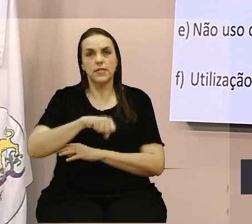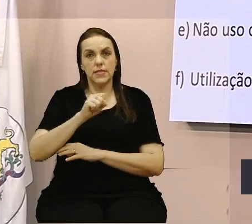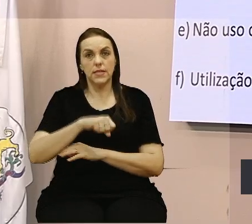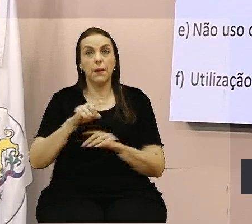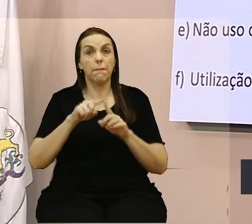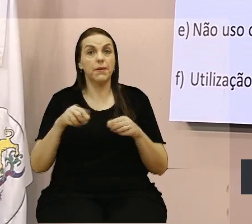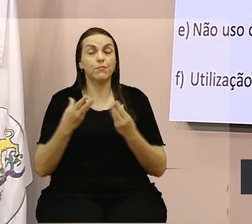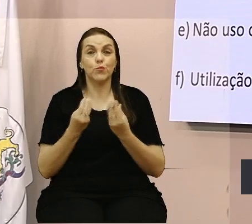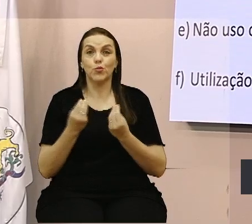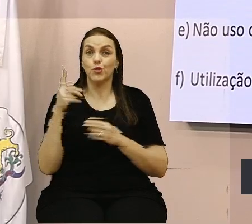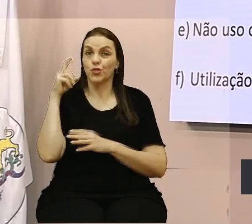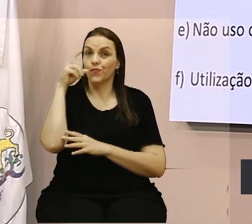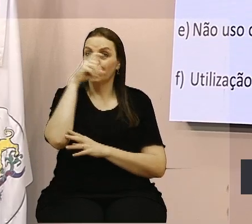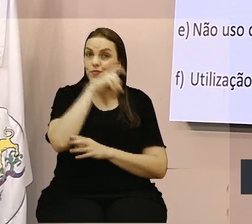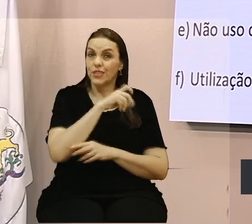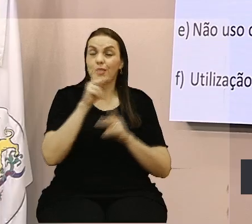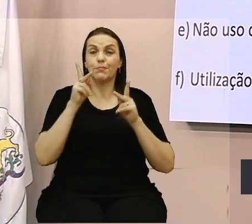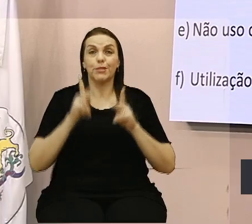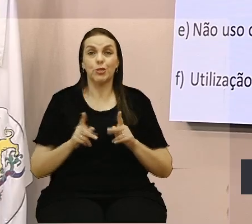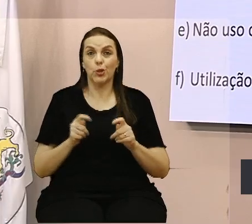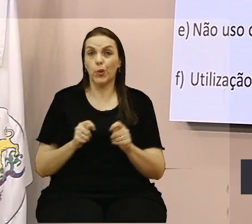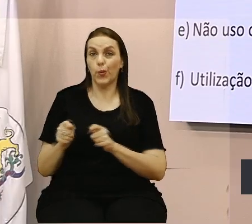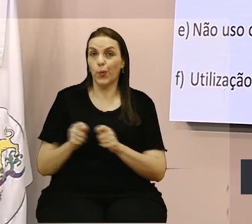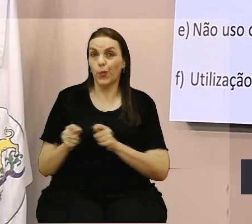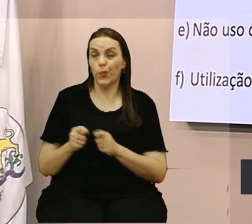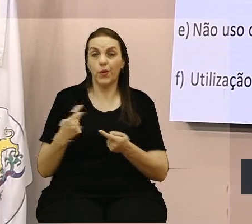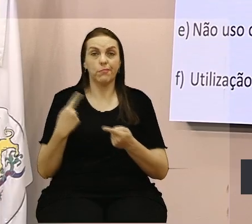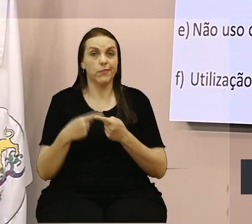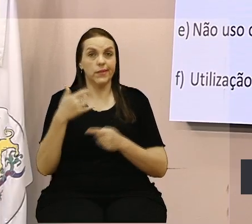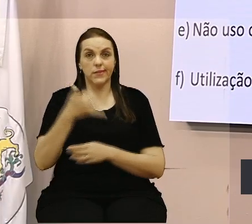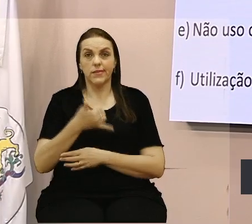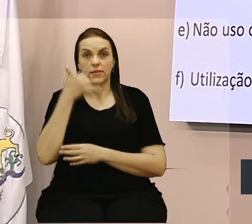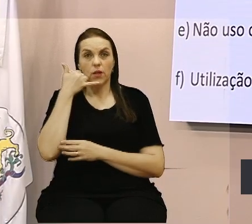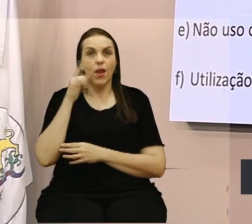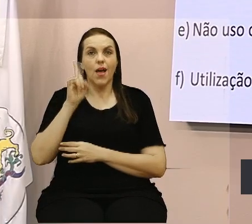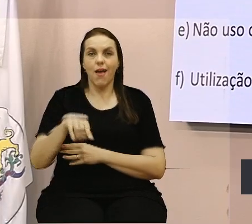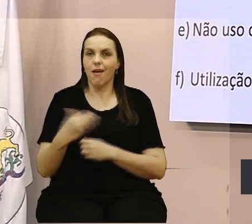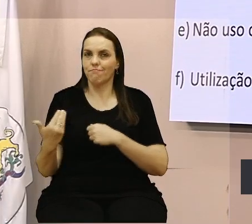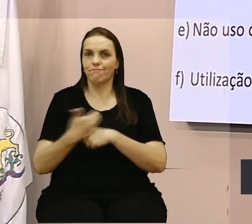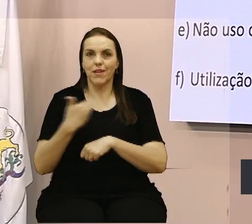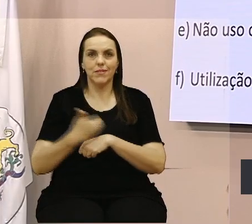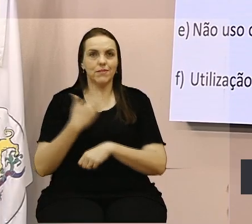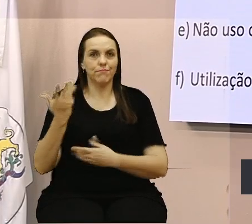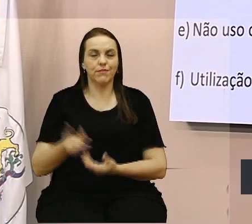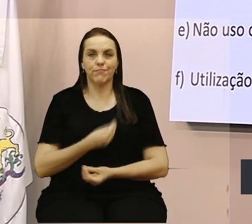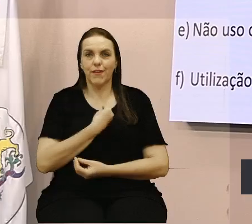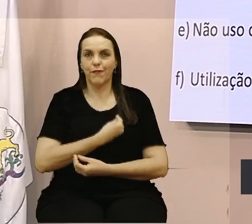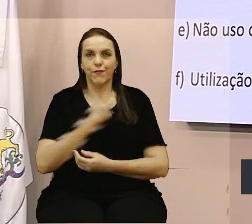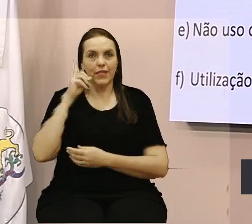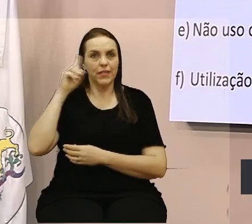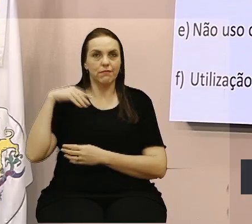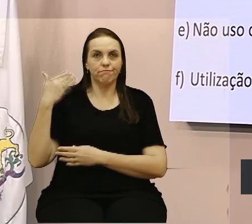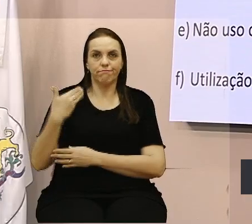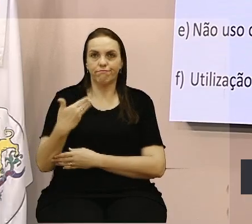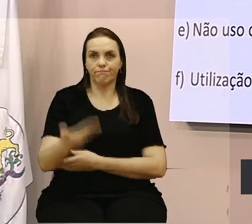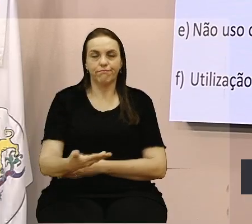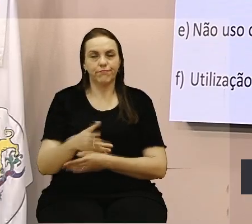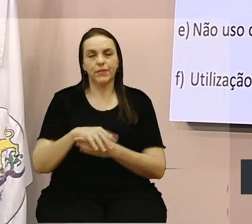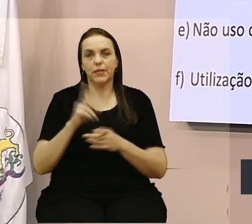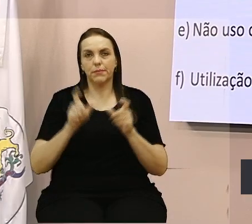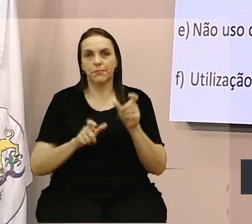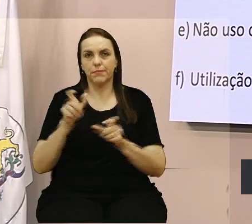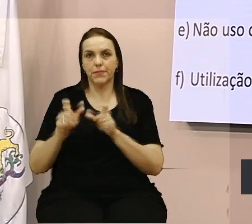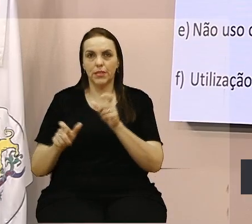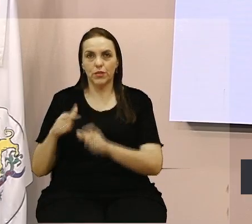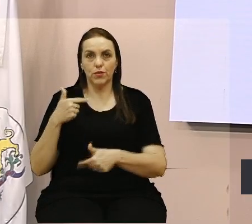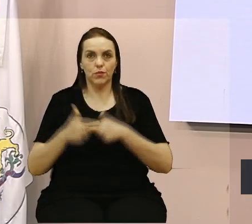muito difícil das pessoas se controlarem hoje, porque o celular a gente sabe que já faz parte até do dia a dia das pessoas